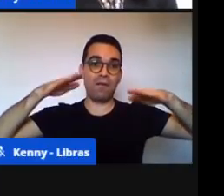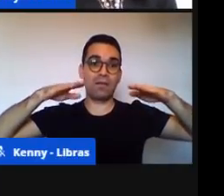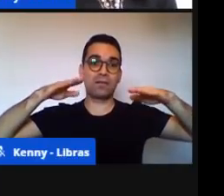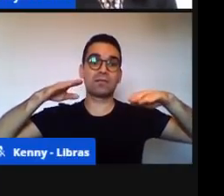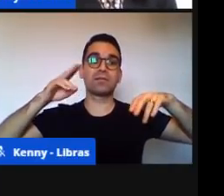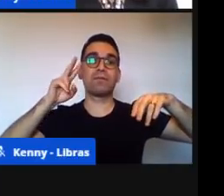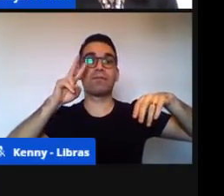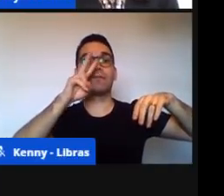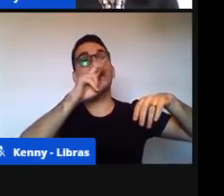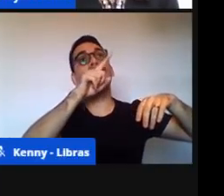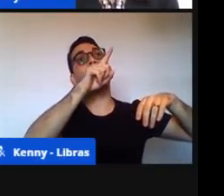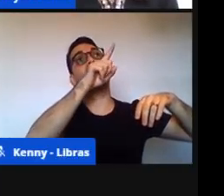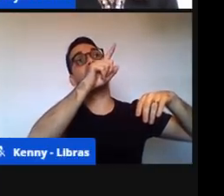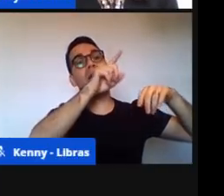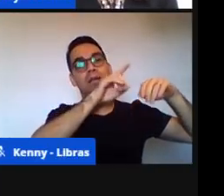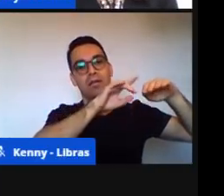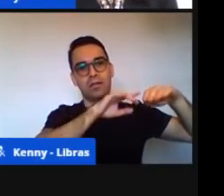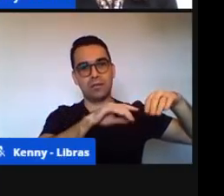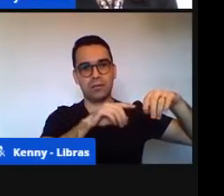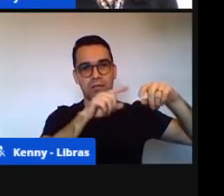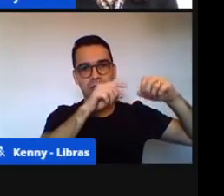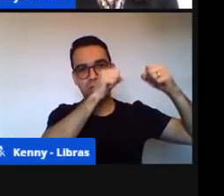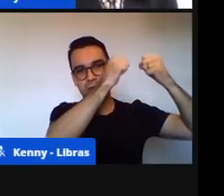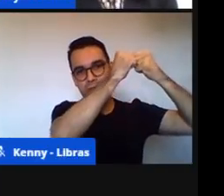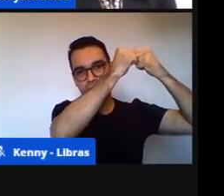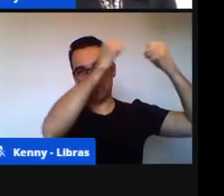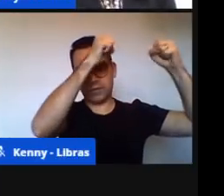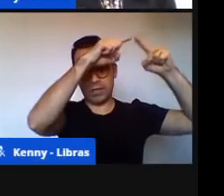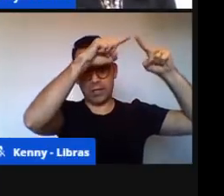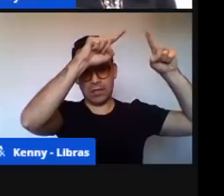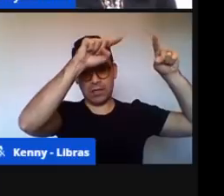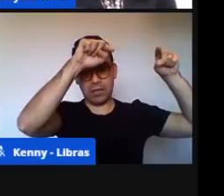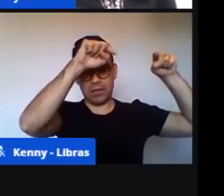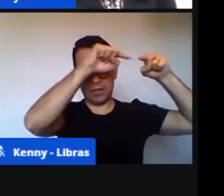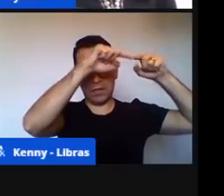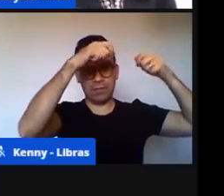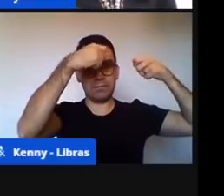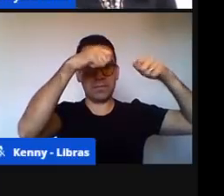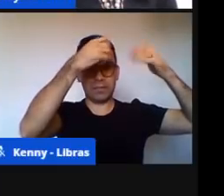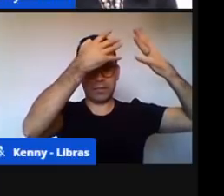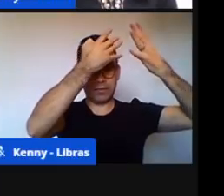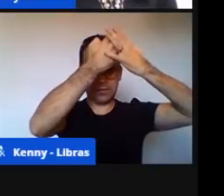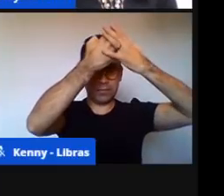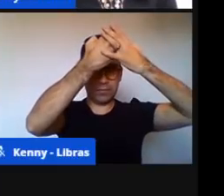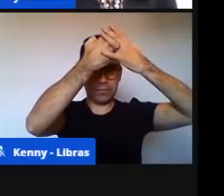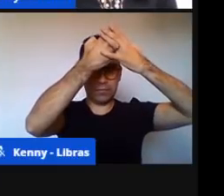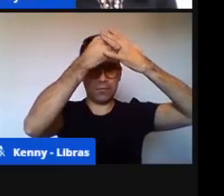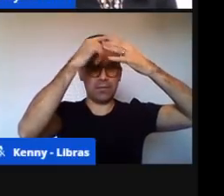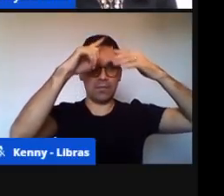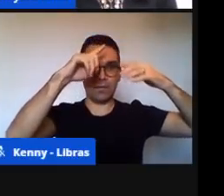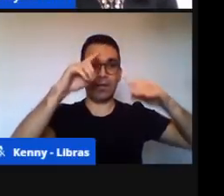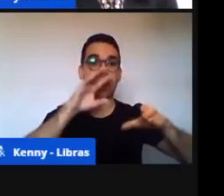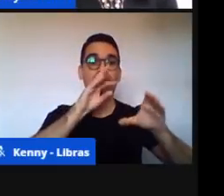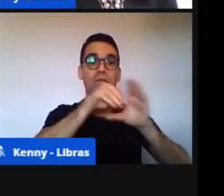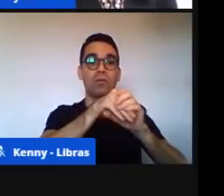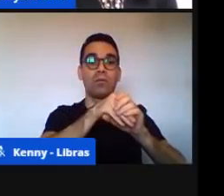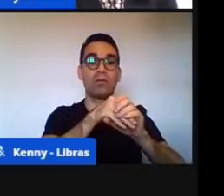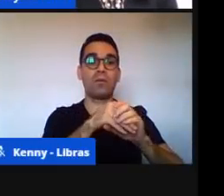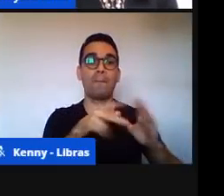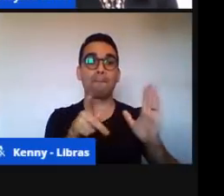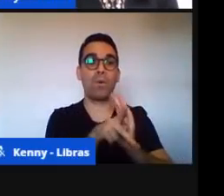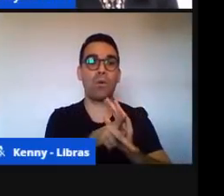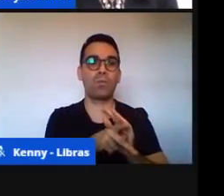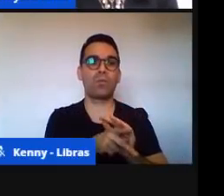é importante que tenha a proteção com as telas, para evitar a entrada de moscas, de outros vetores